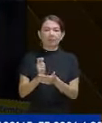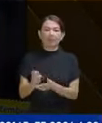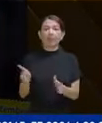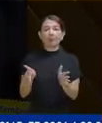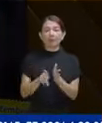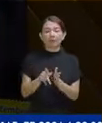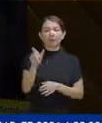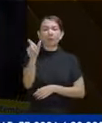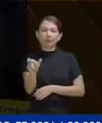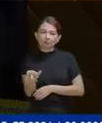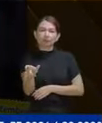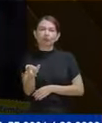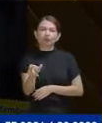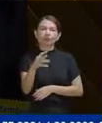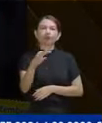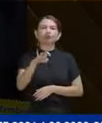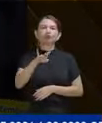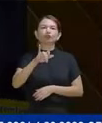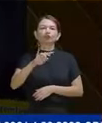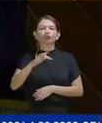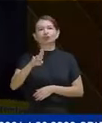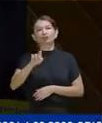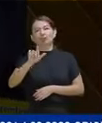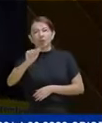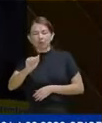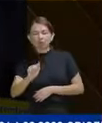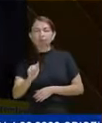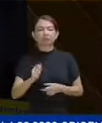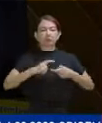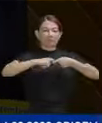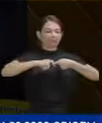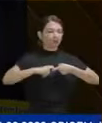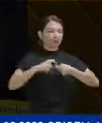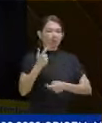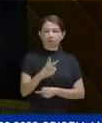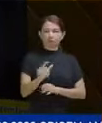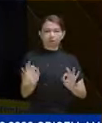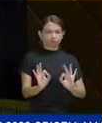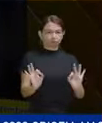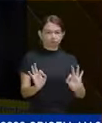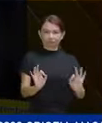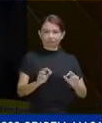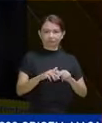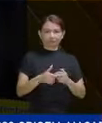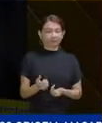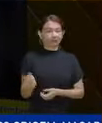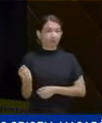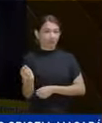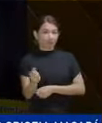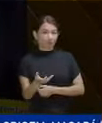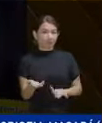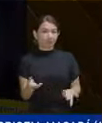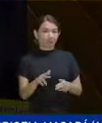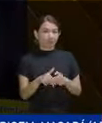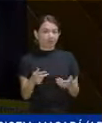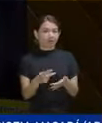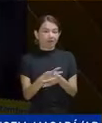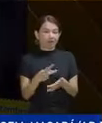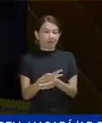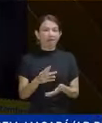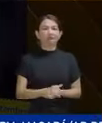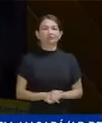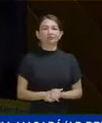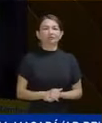titular, não havendo qualquer vínculo para que pudesse ser sancionado pela malversação